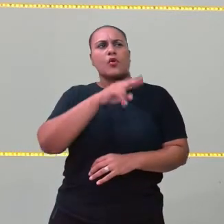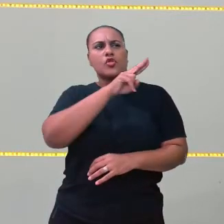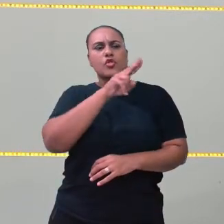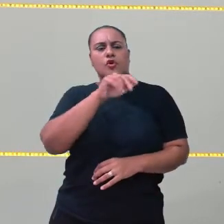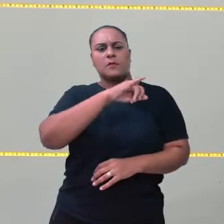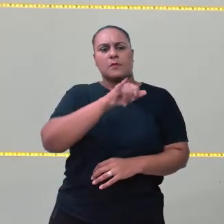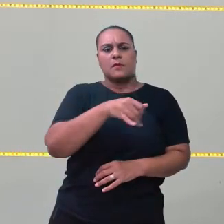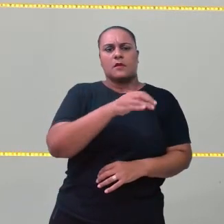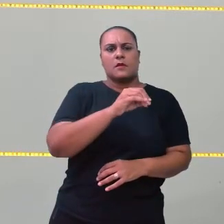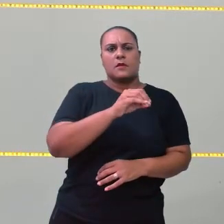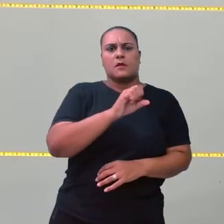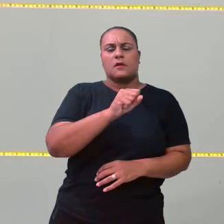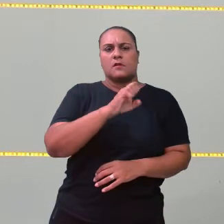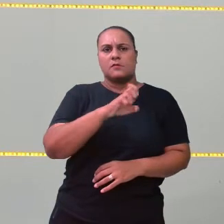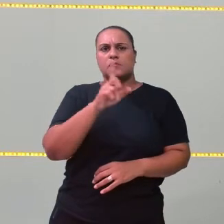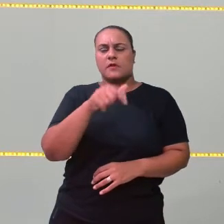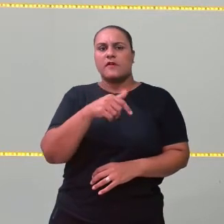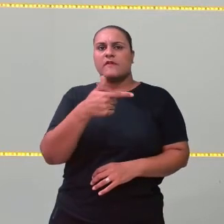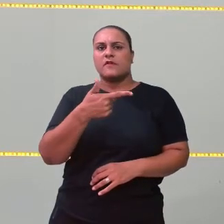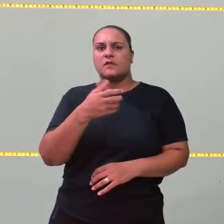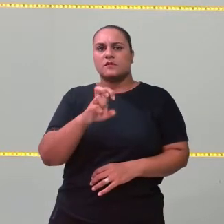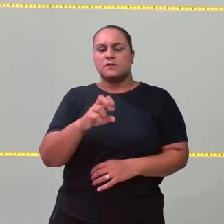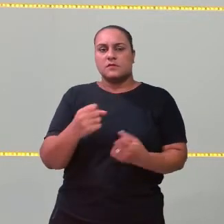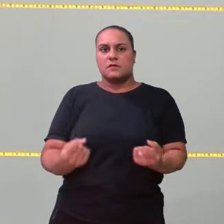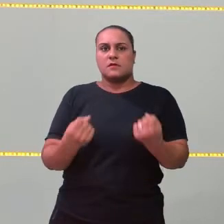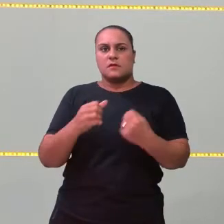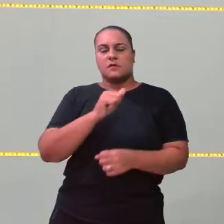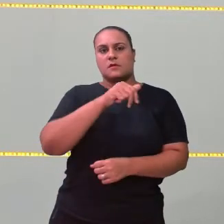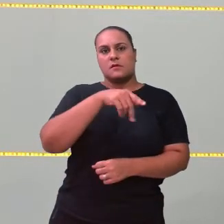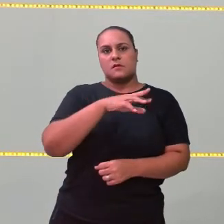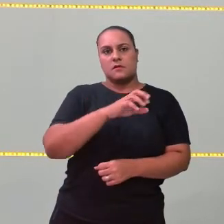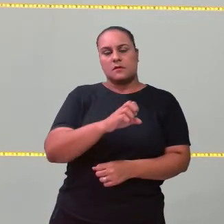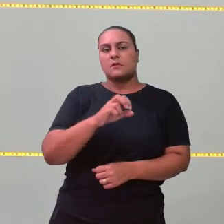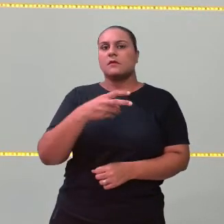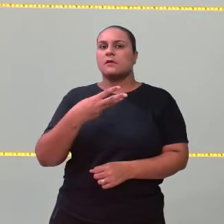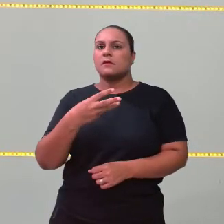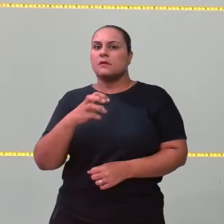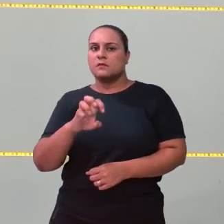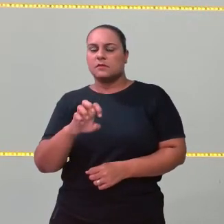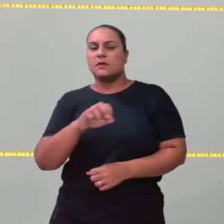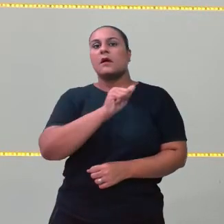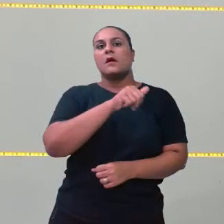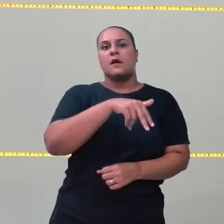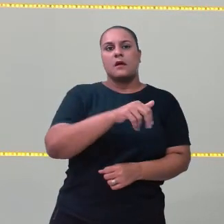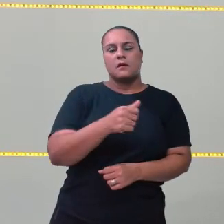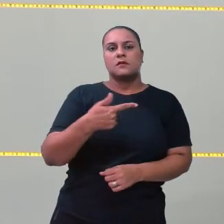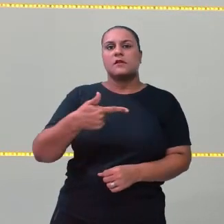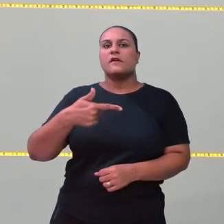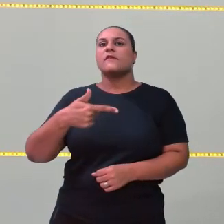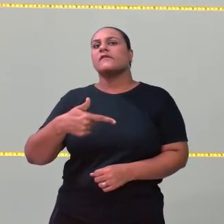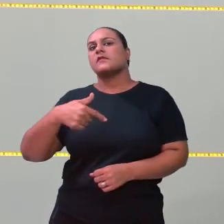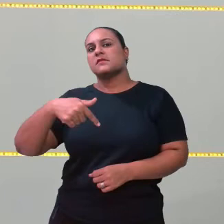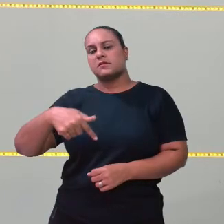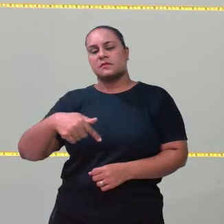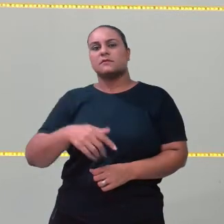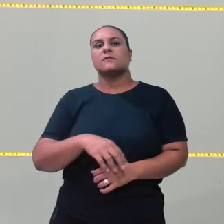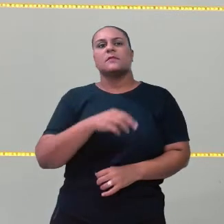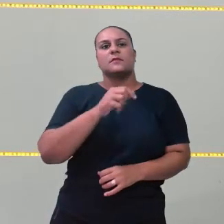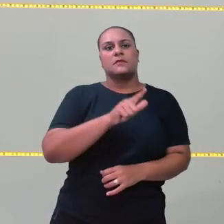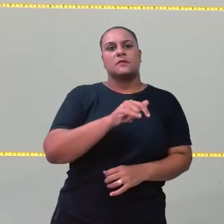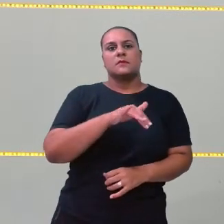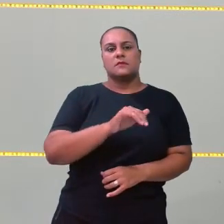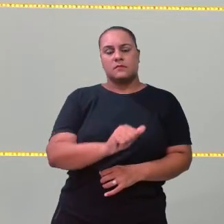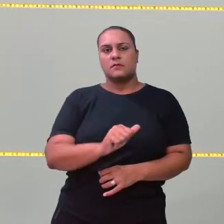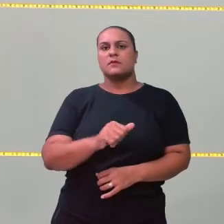José, 25 quilos. André, 35, Ana, 27 e Lídia,